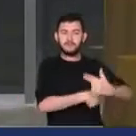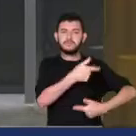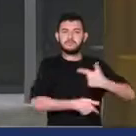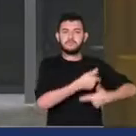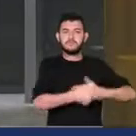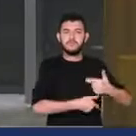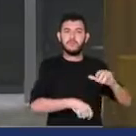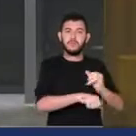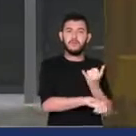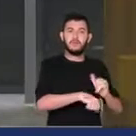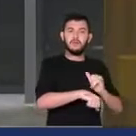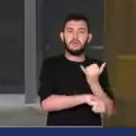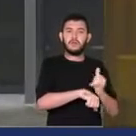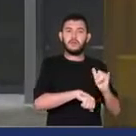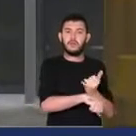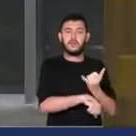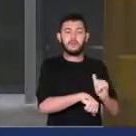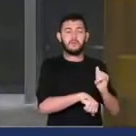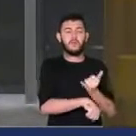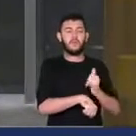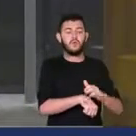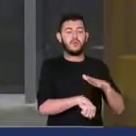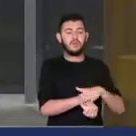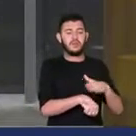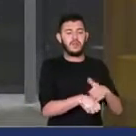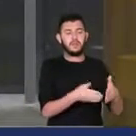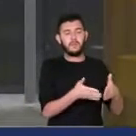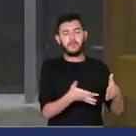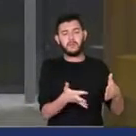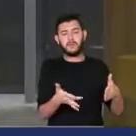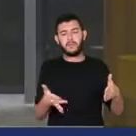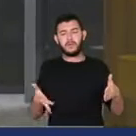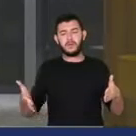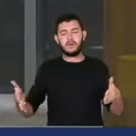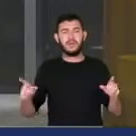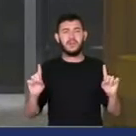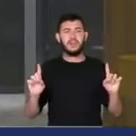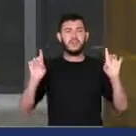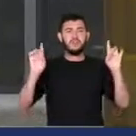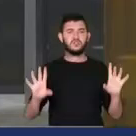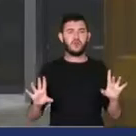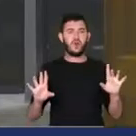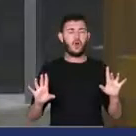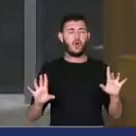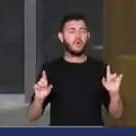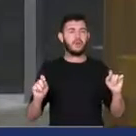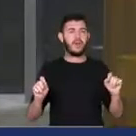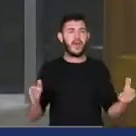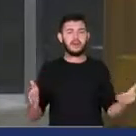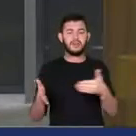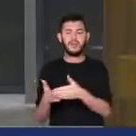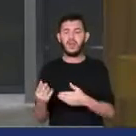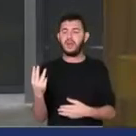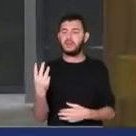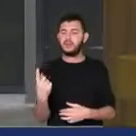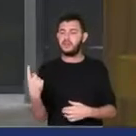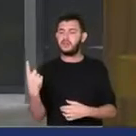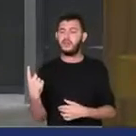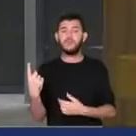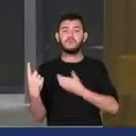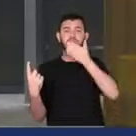por largo período de tempo e não apenas até o dia 31 de dezembro, como propõe a PEC do governo. Muito